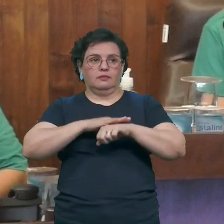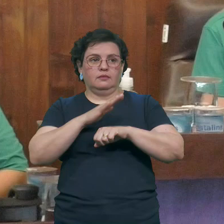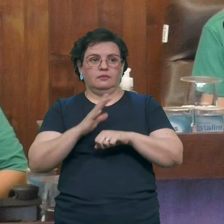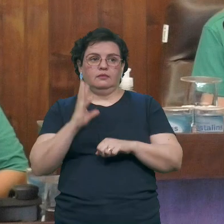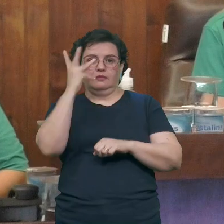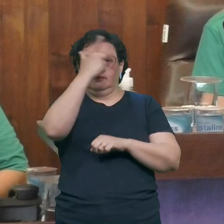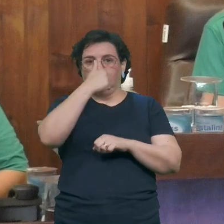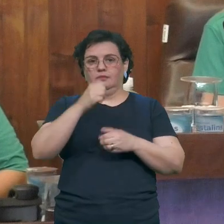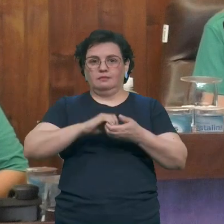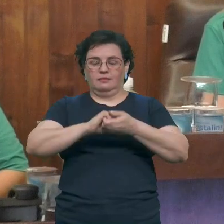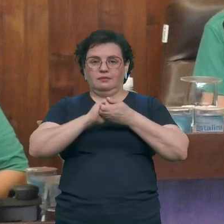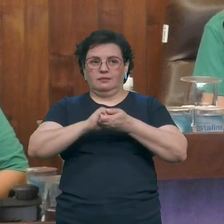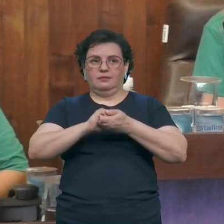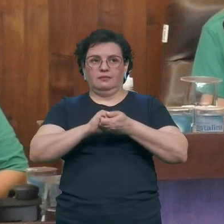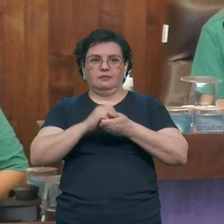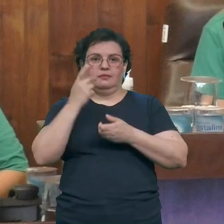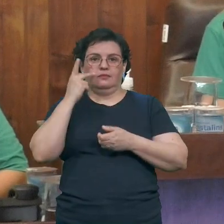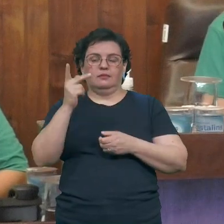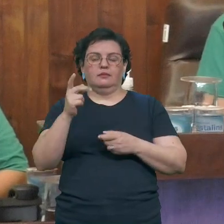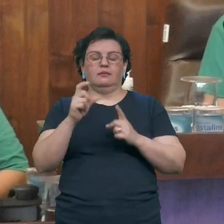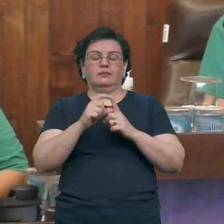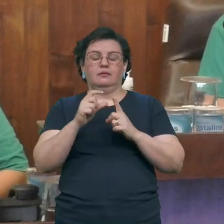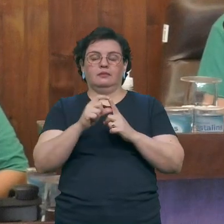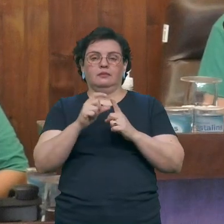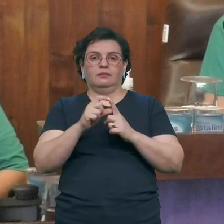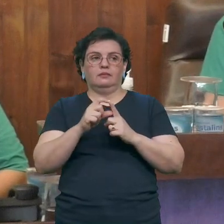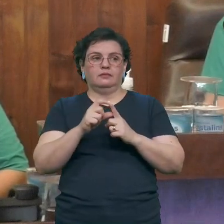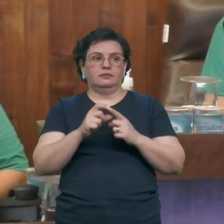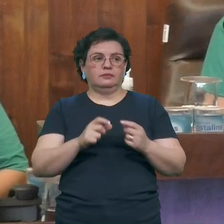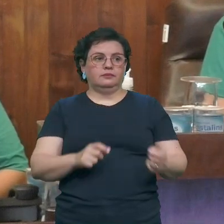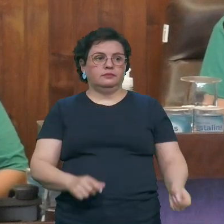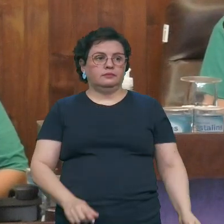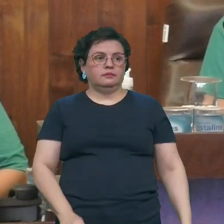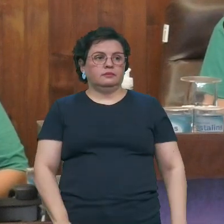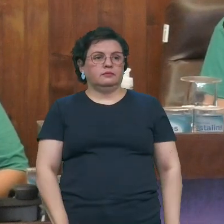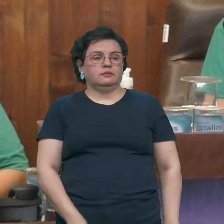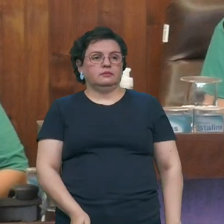cumprimentos pelas palavras.